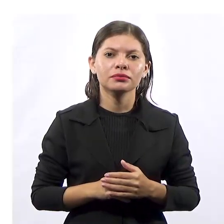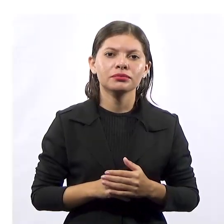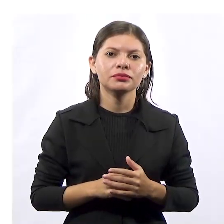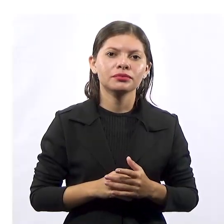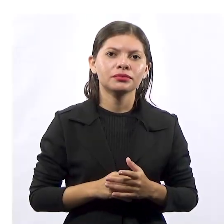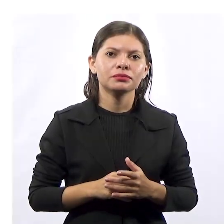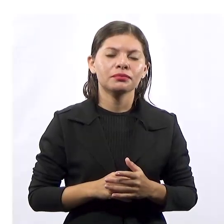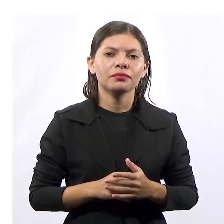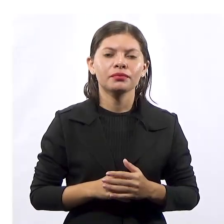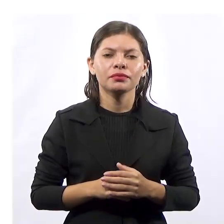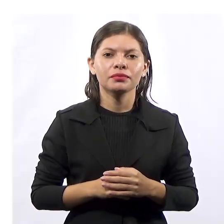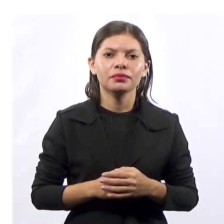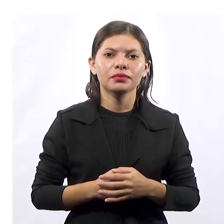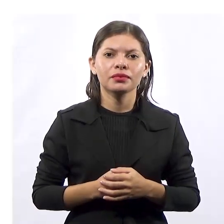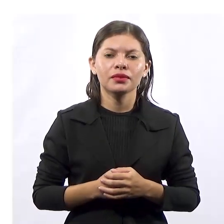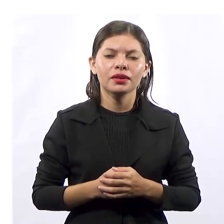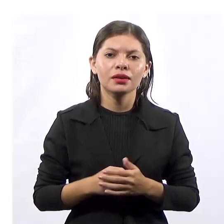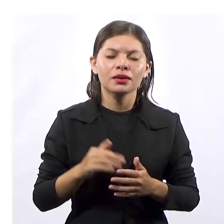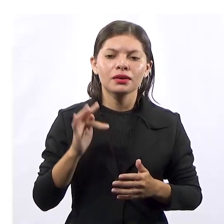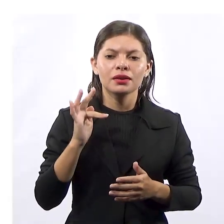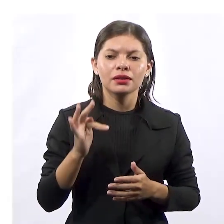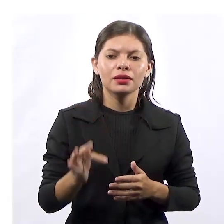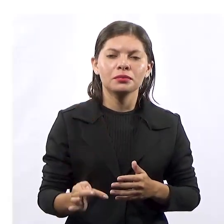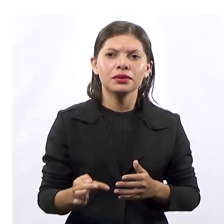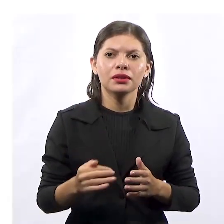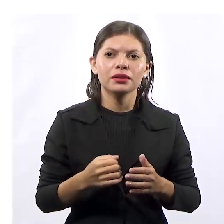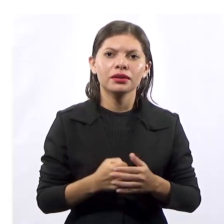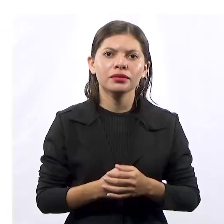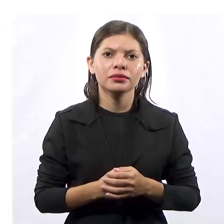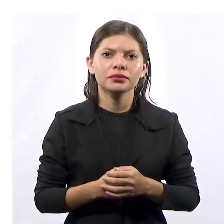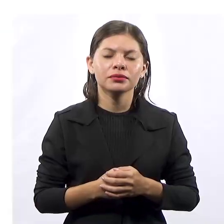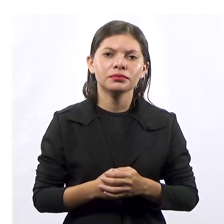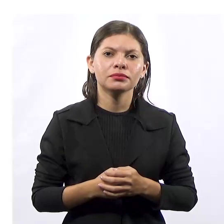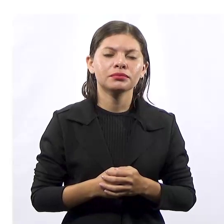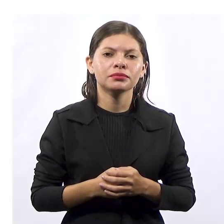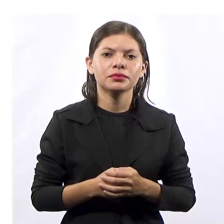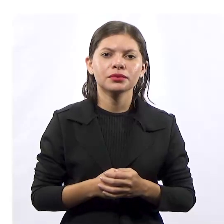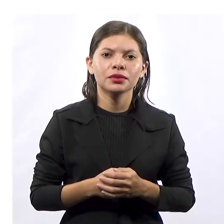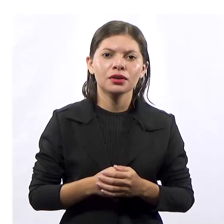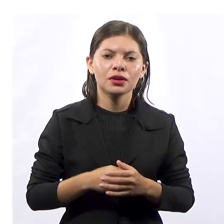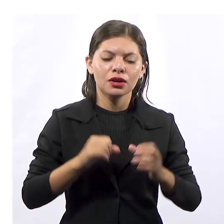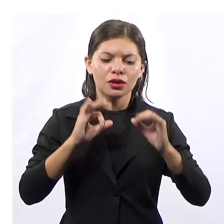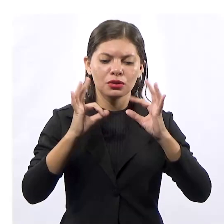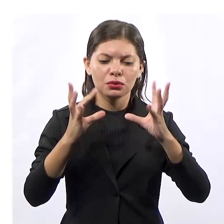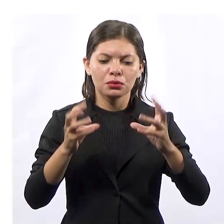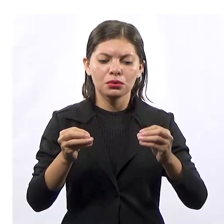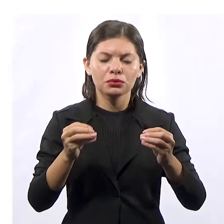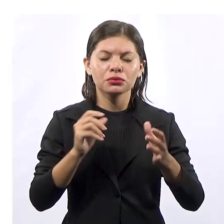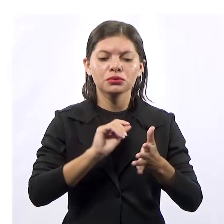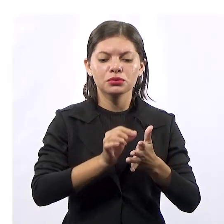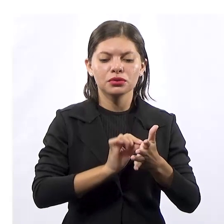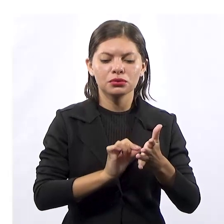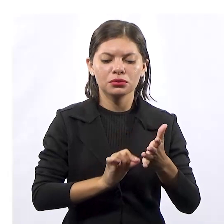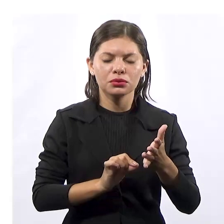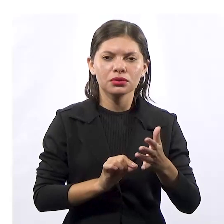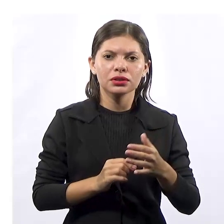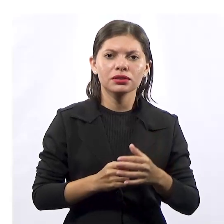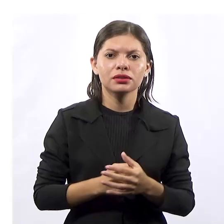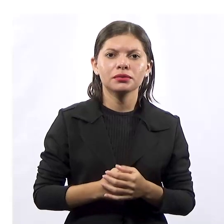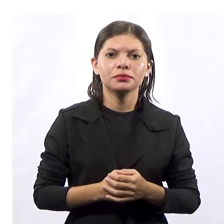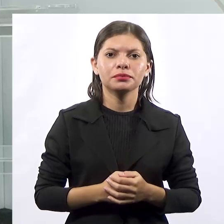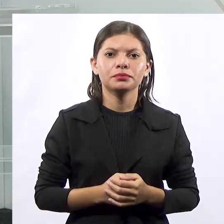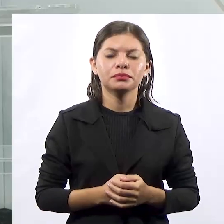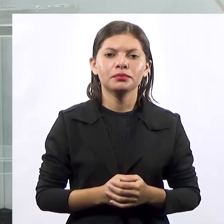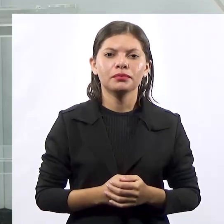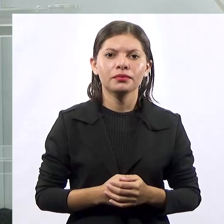as referências. Veja, gente, isso é importante. Todos os autores citados de